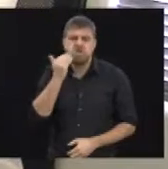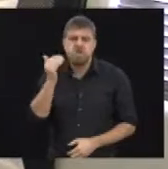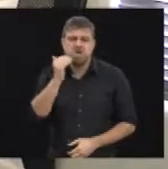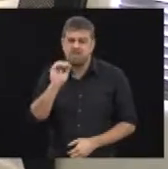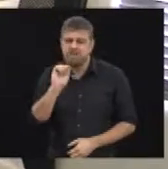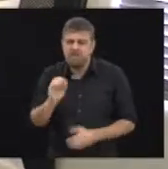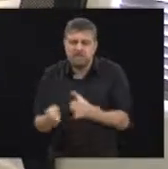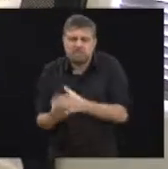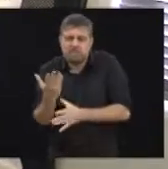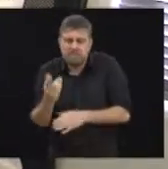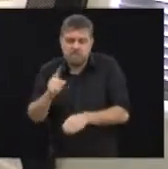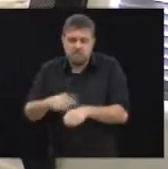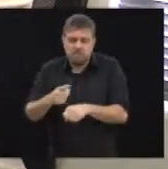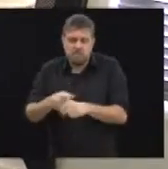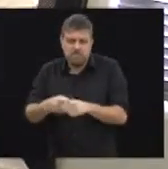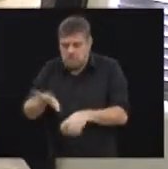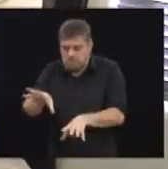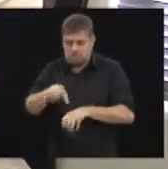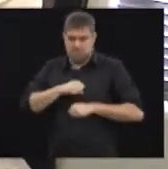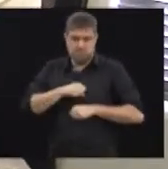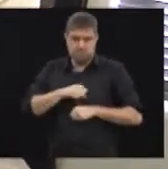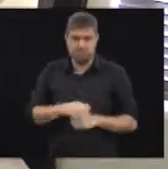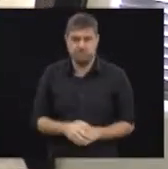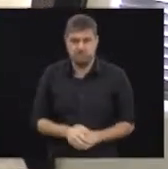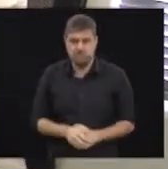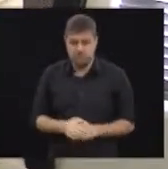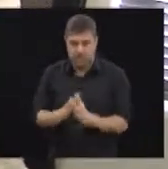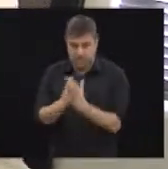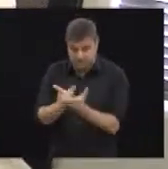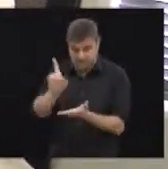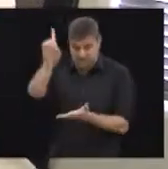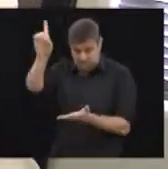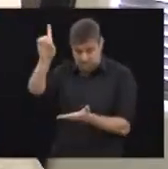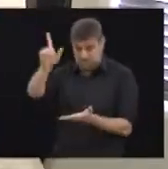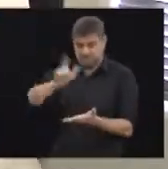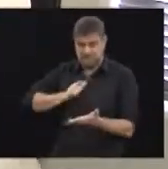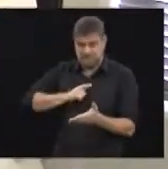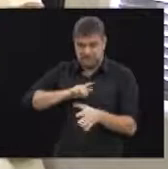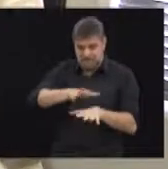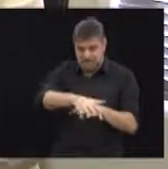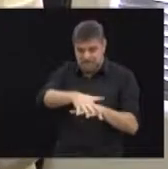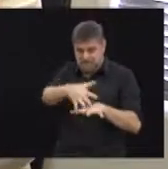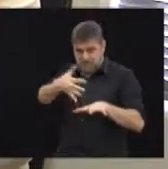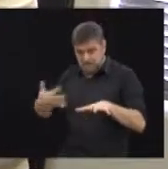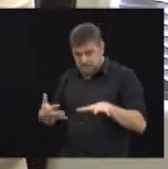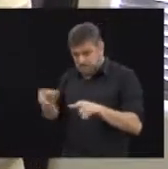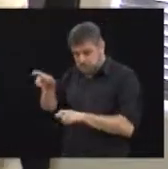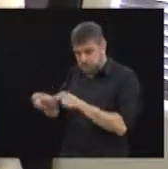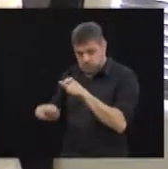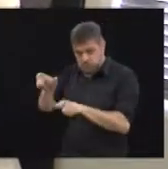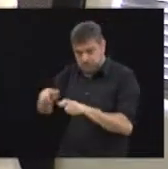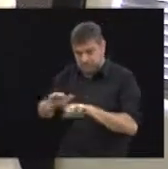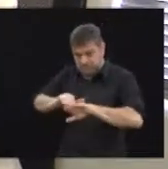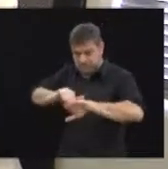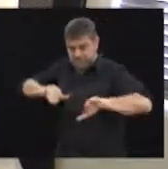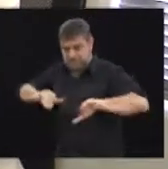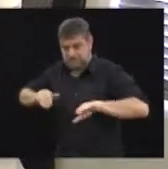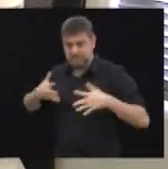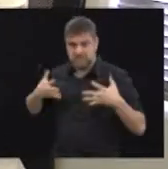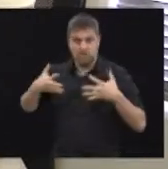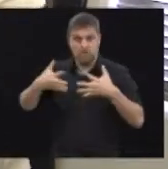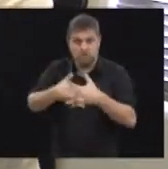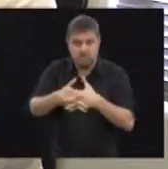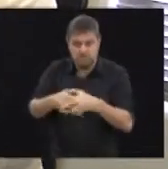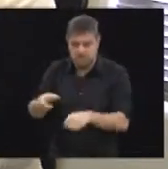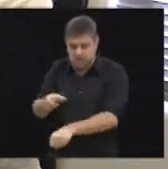o defeito. Então, no Antigo Testamento, quando se isolavam as pessoas, é porque se